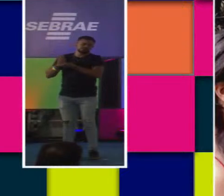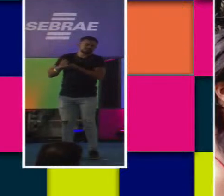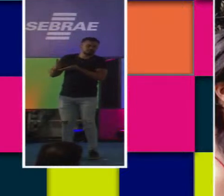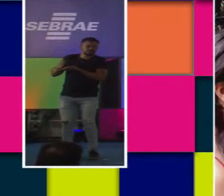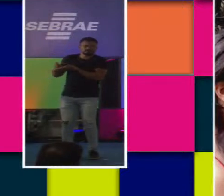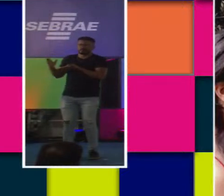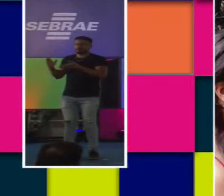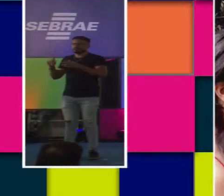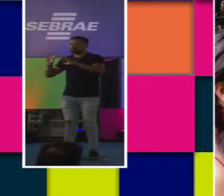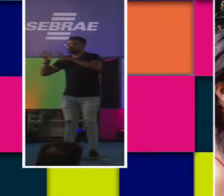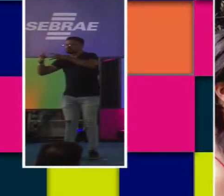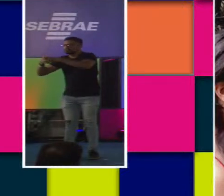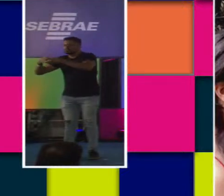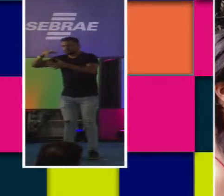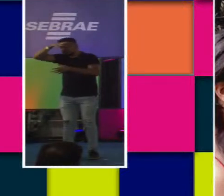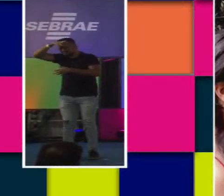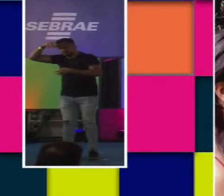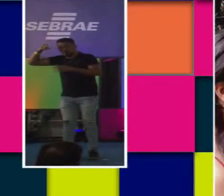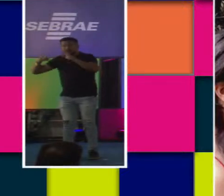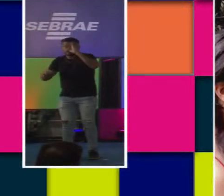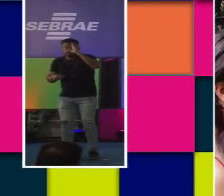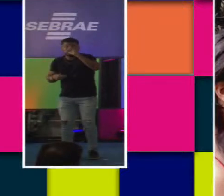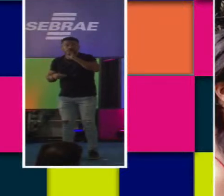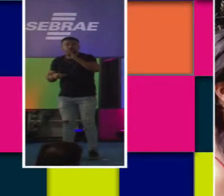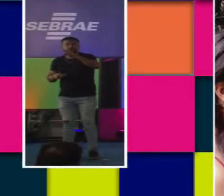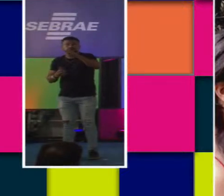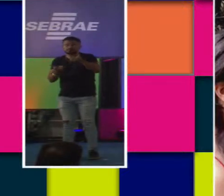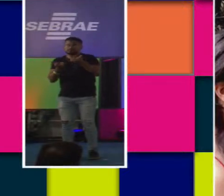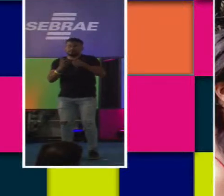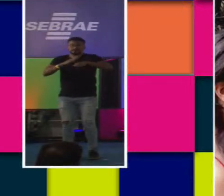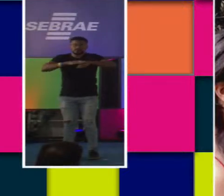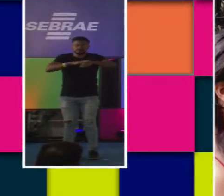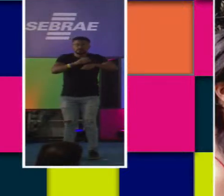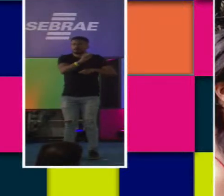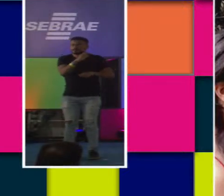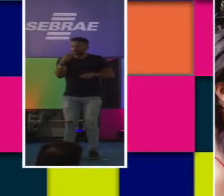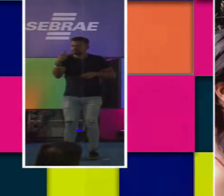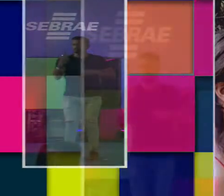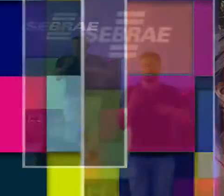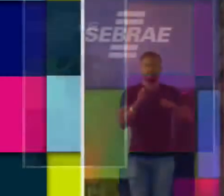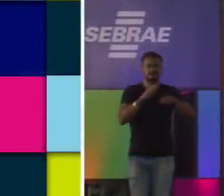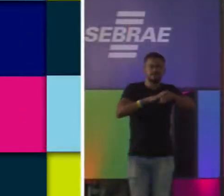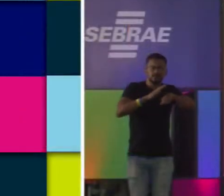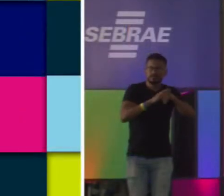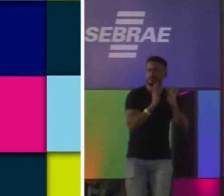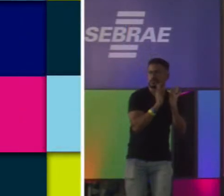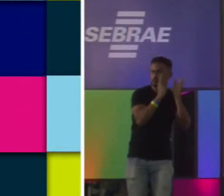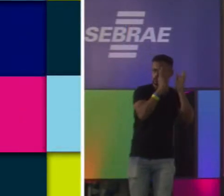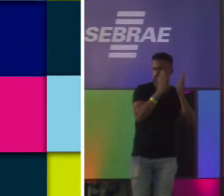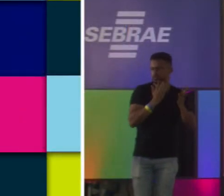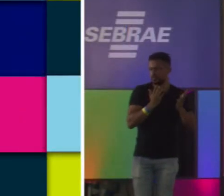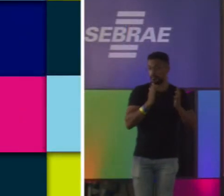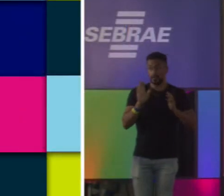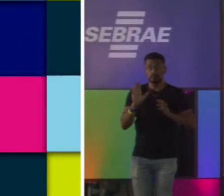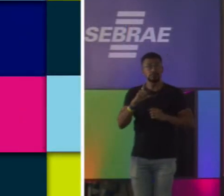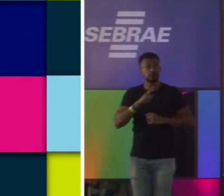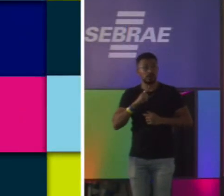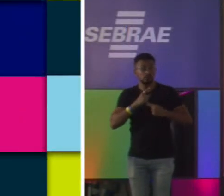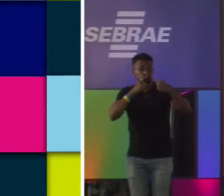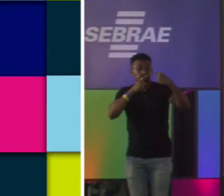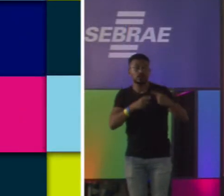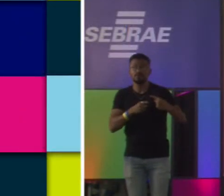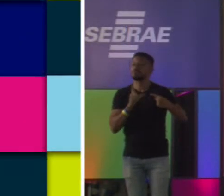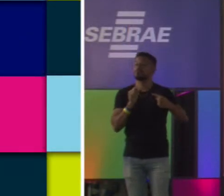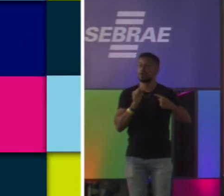aqui pensando em construir um aplicativo ou pensando em uma hardtech da vida, o que aconteceu foi a gente tinha o desafio de ajudar